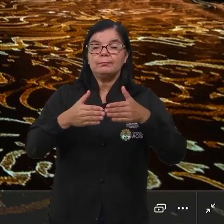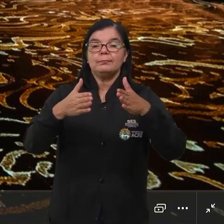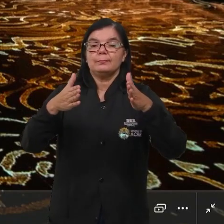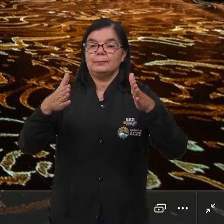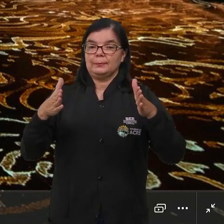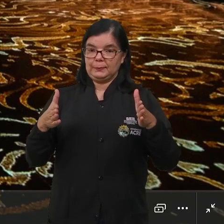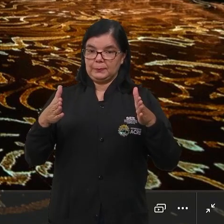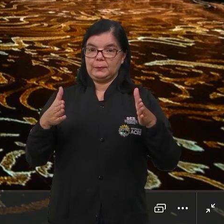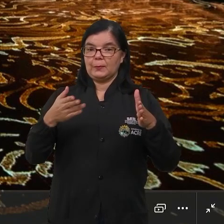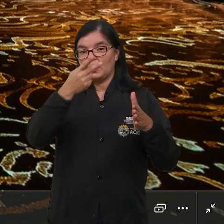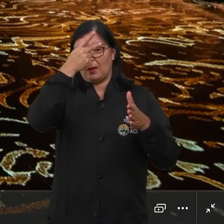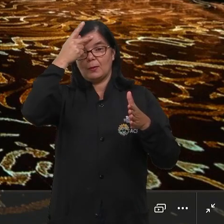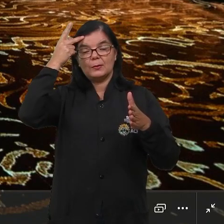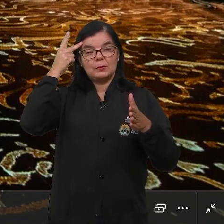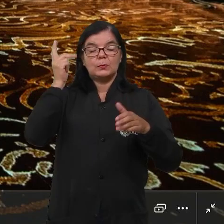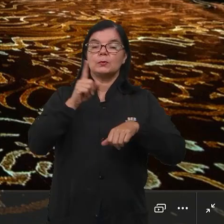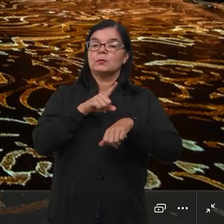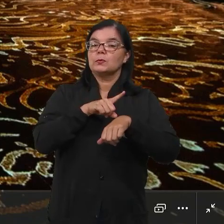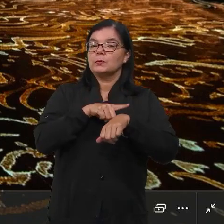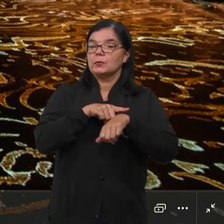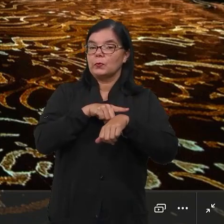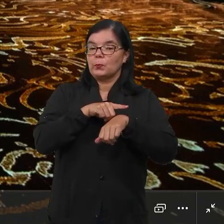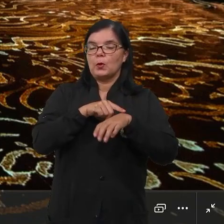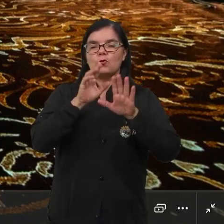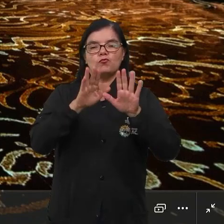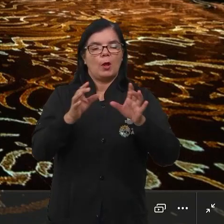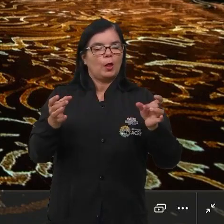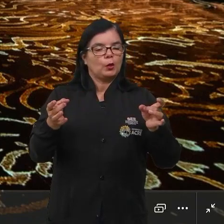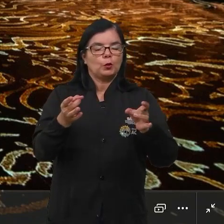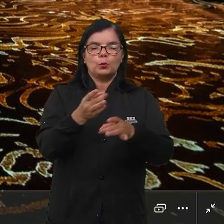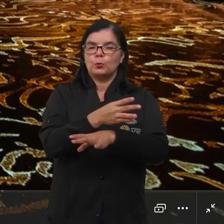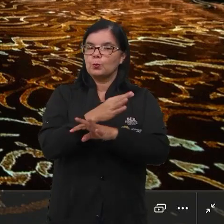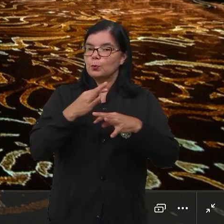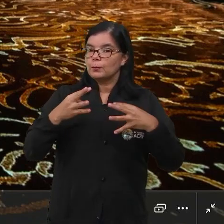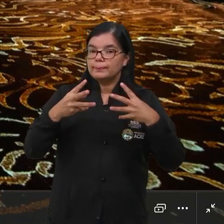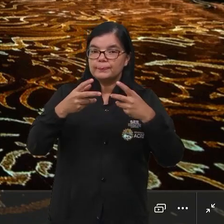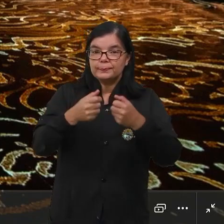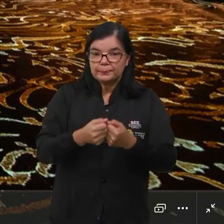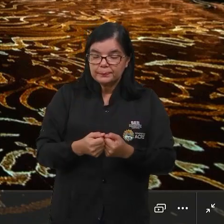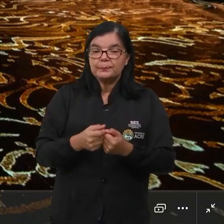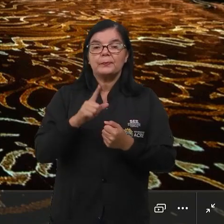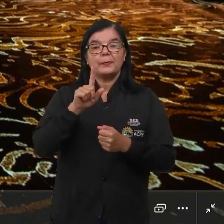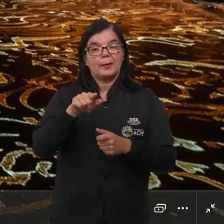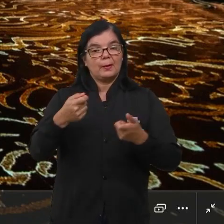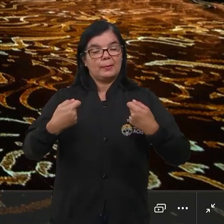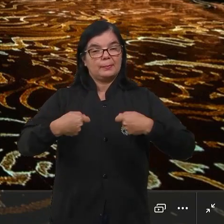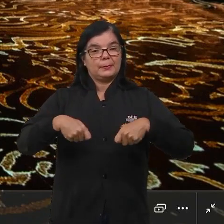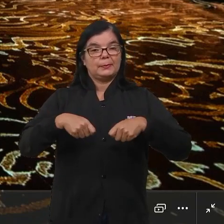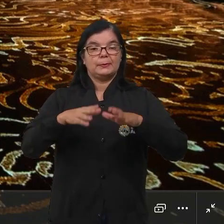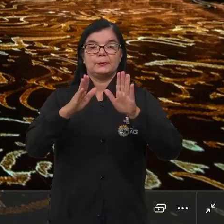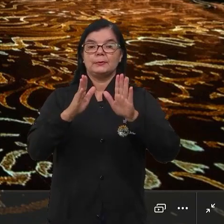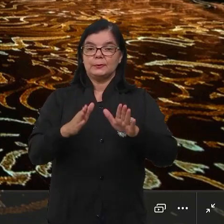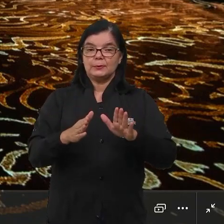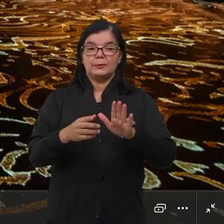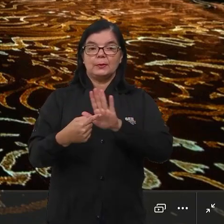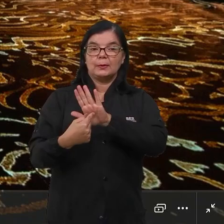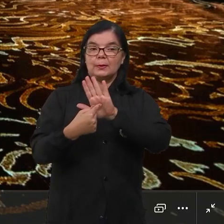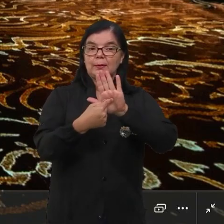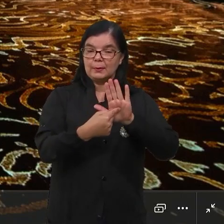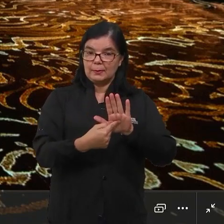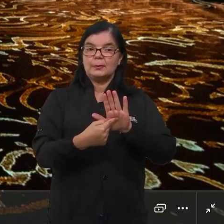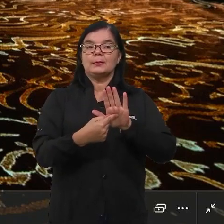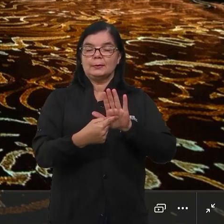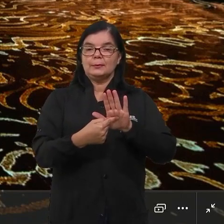abertura ao público. É o momento em que você já está com tudo pronto e eu preciso já abrir a